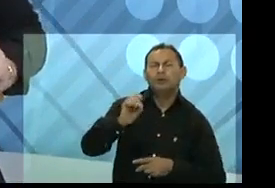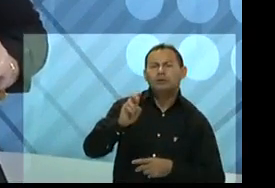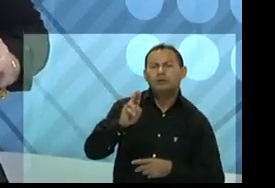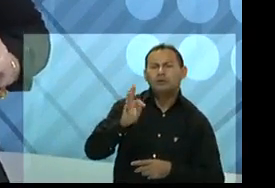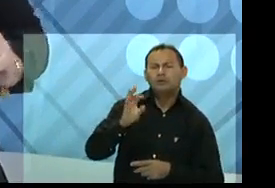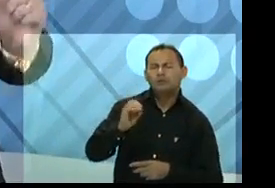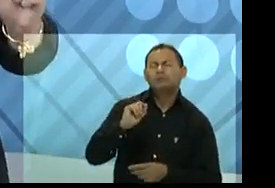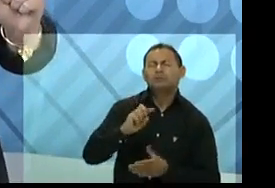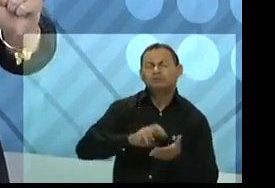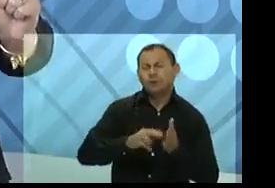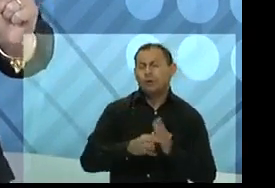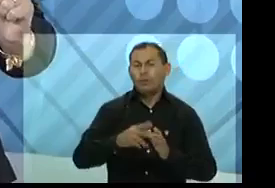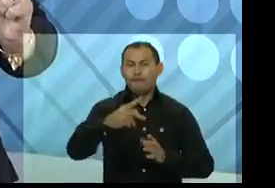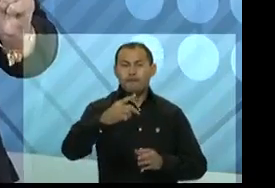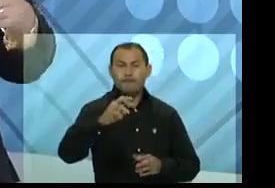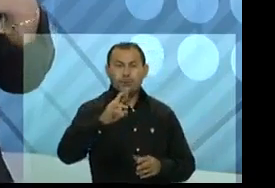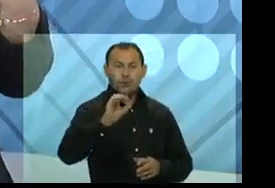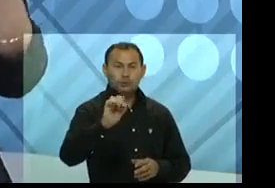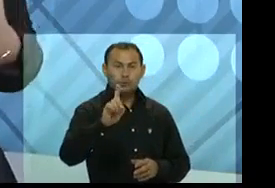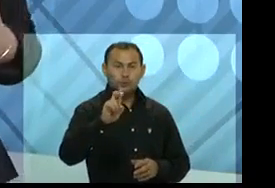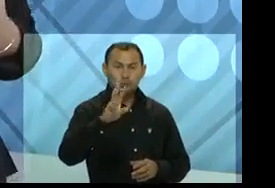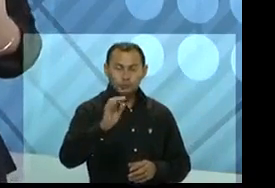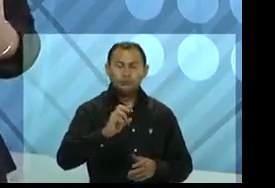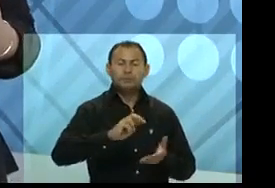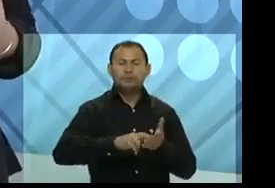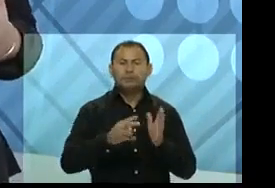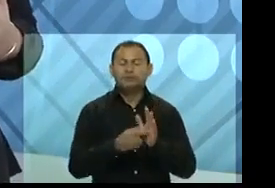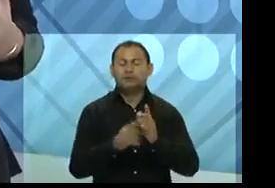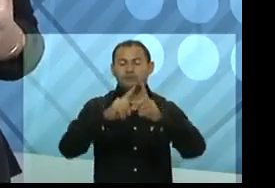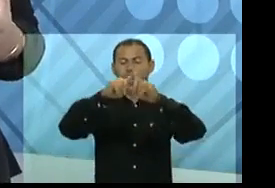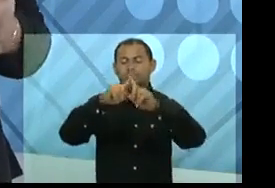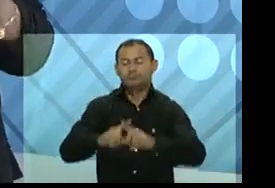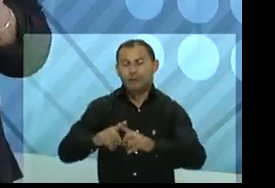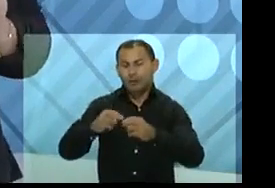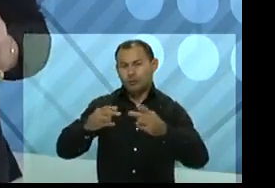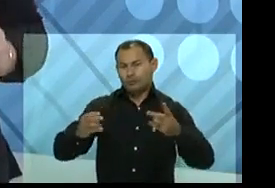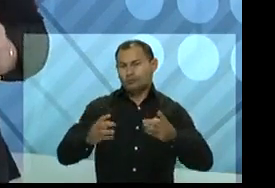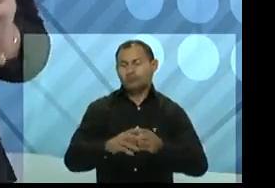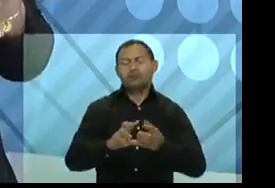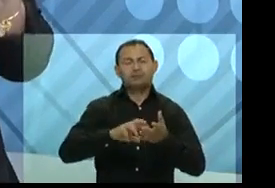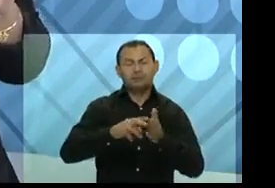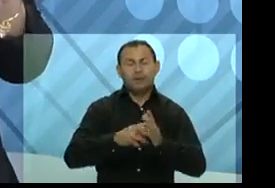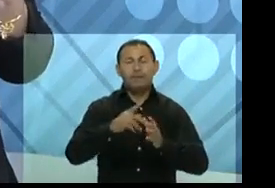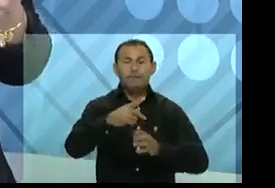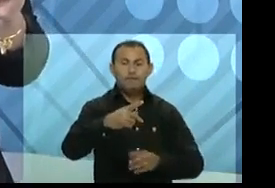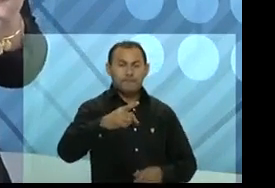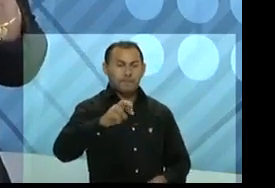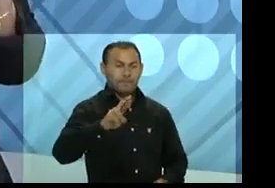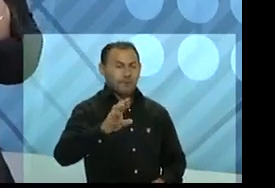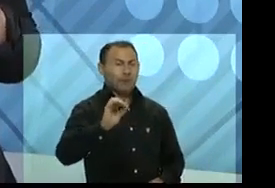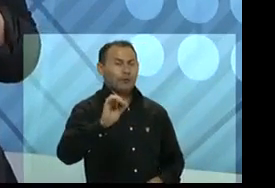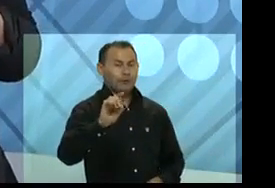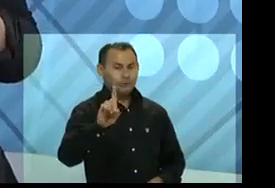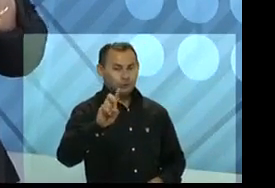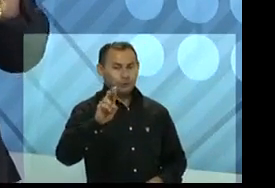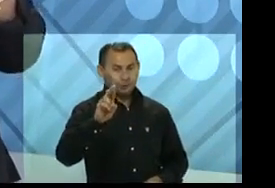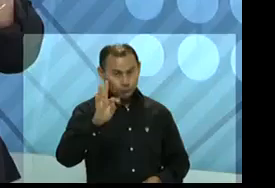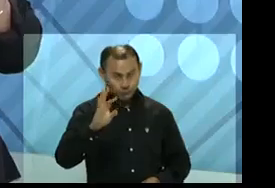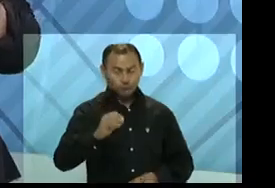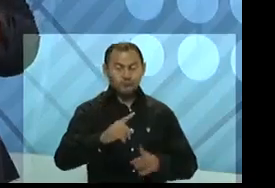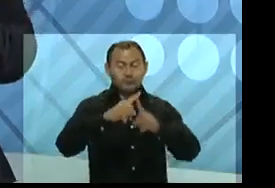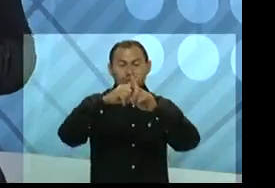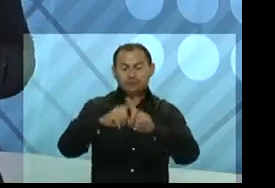você anote isso. Produto quer dizer que eu estou multiplicando algo. É isso mesmo, sempre que eu tiver a multiplicação